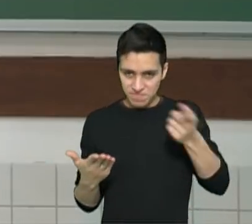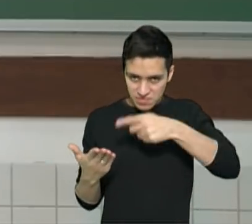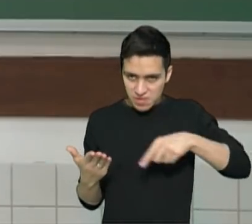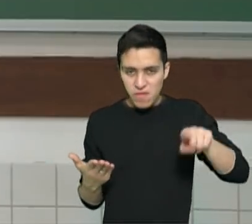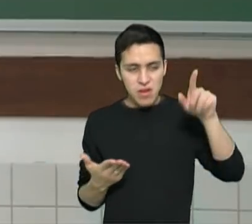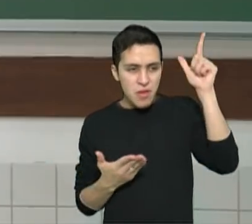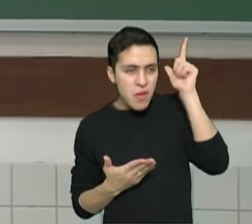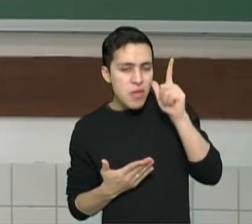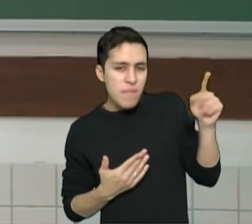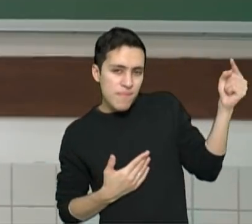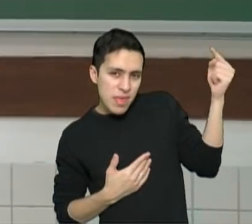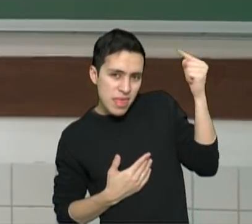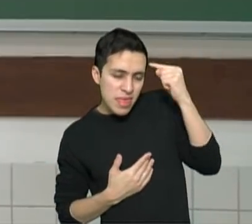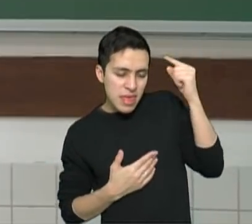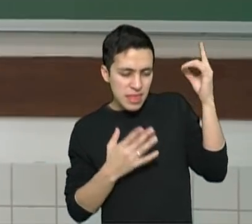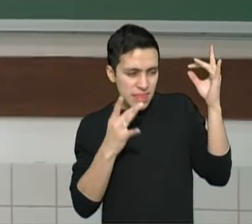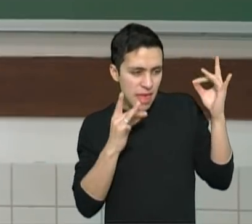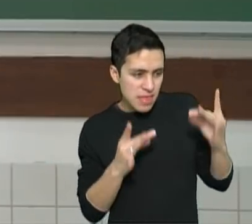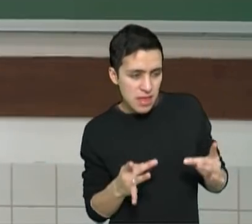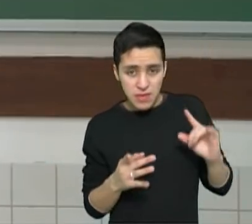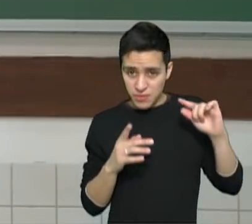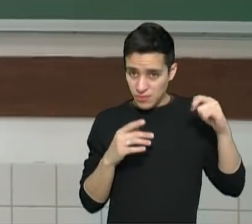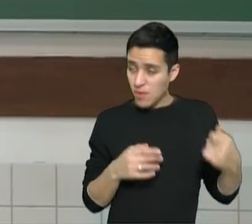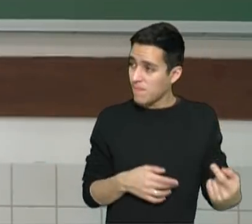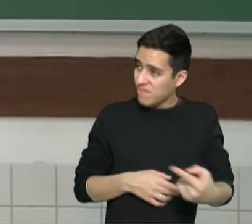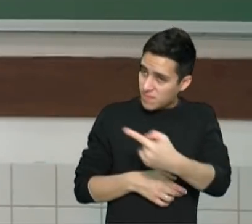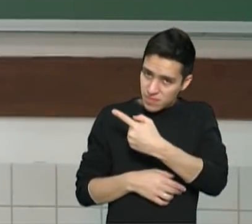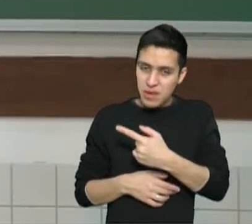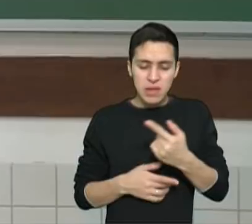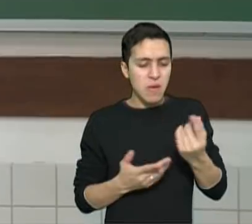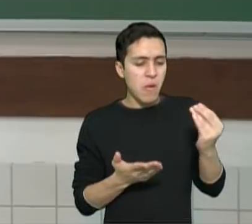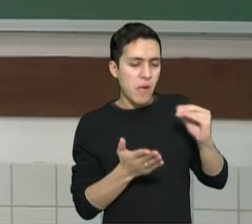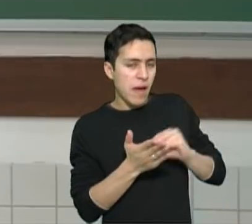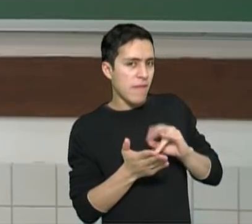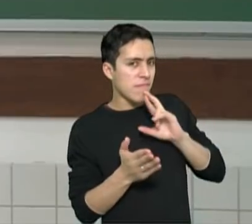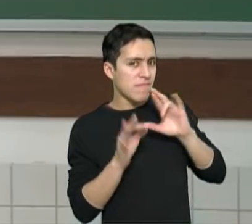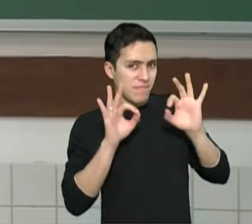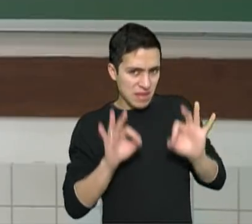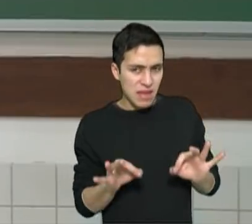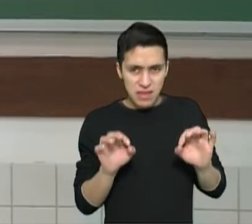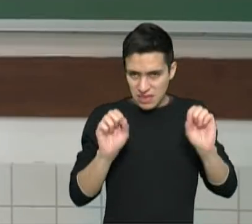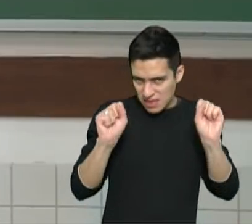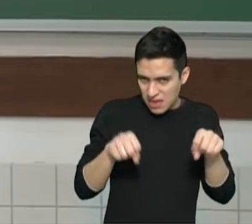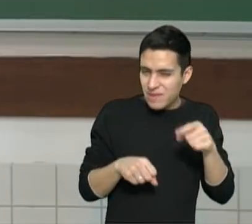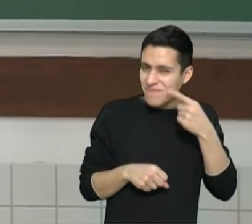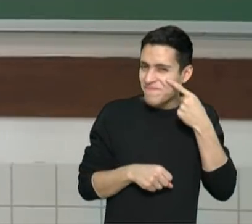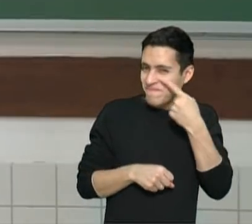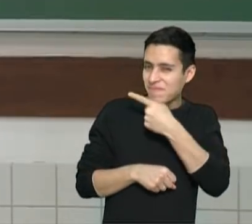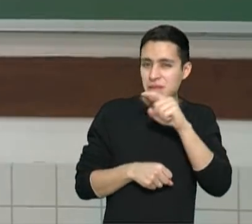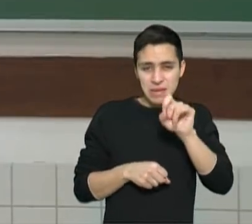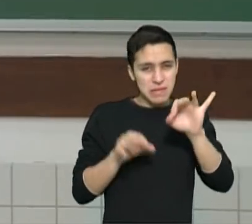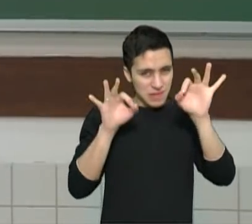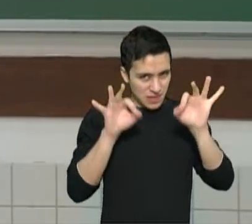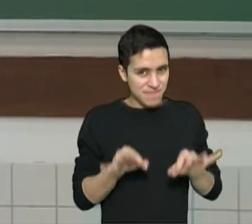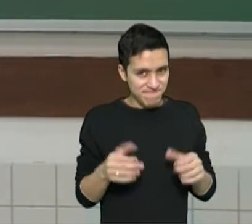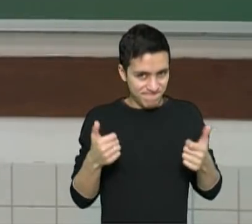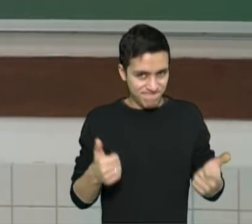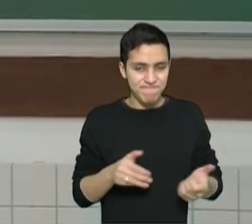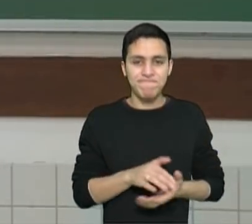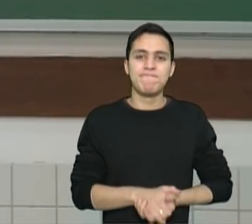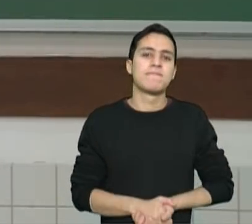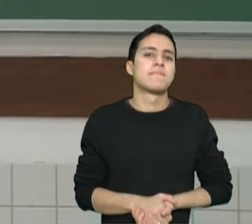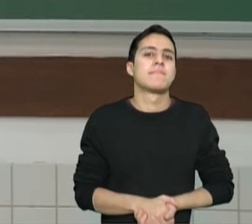conseguiram pensar, trazer os detalhes dessa questão, justificar aí a resposta? Sim? Então vamos conferir se está tudo certo com a questão, né?